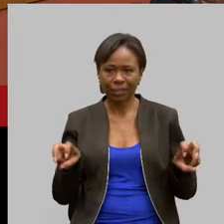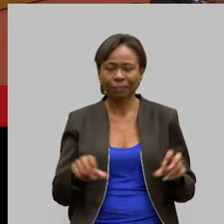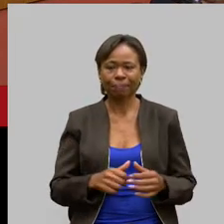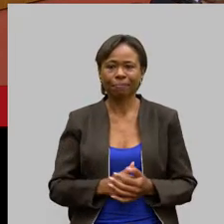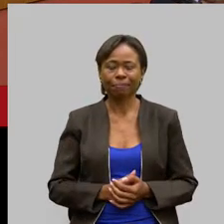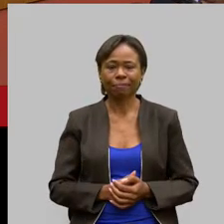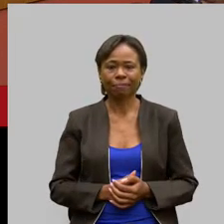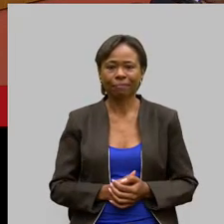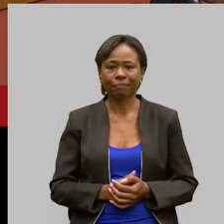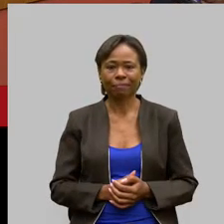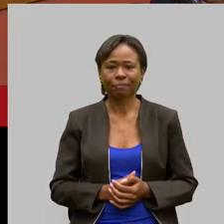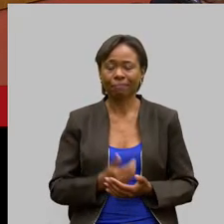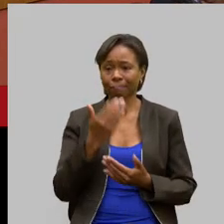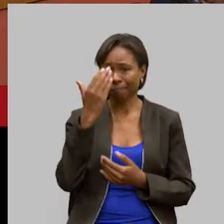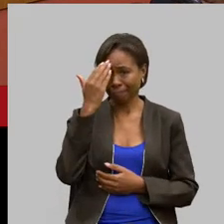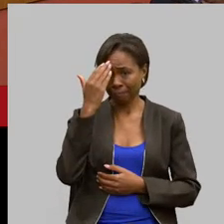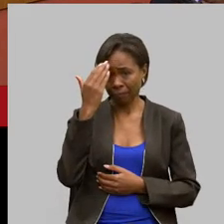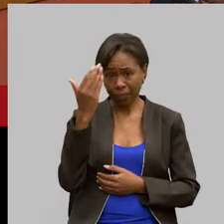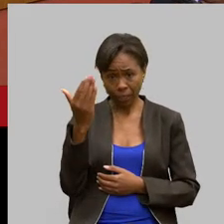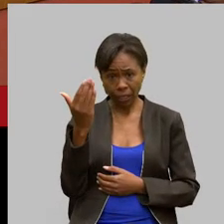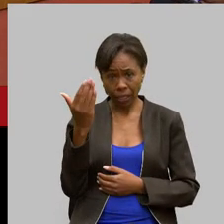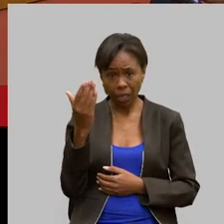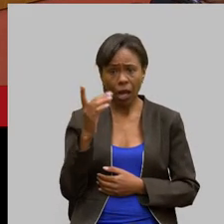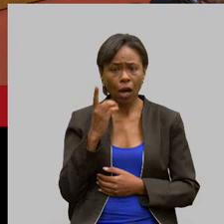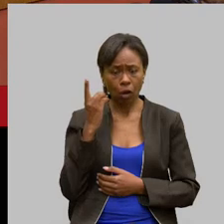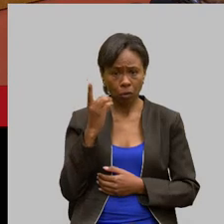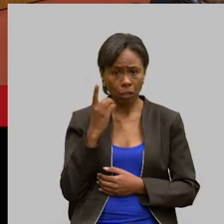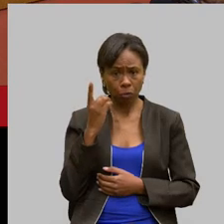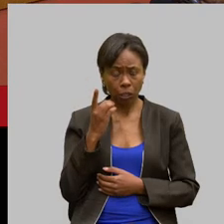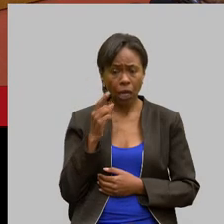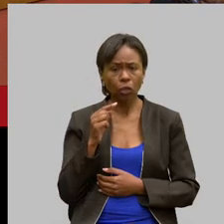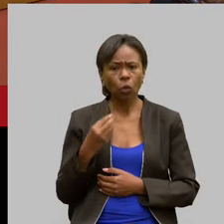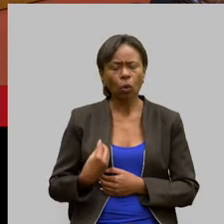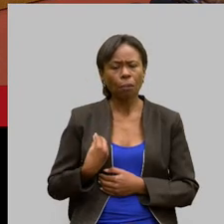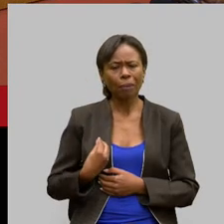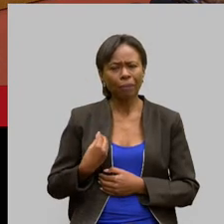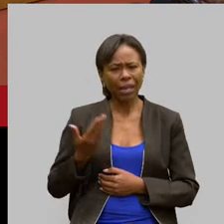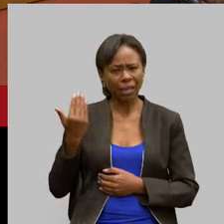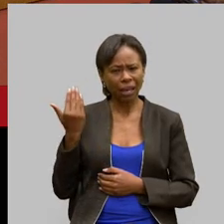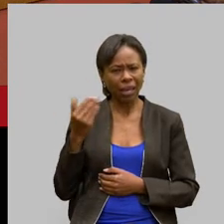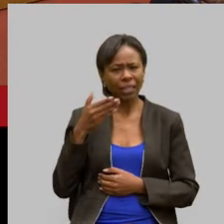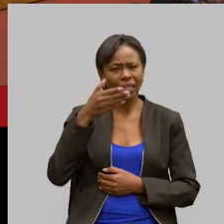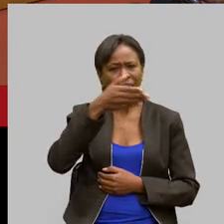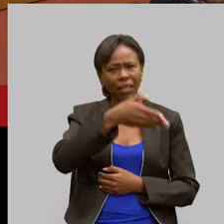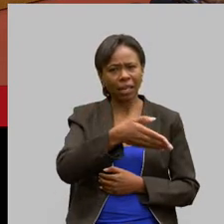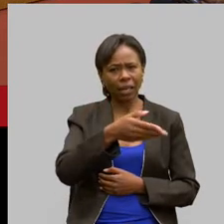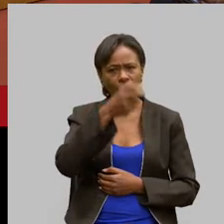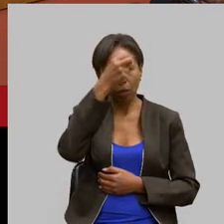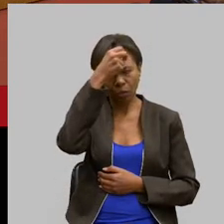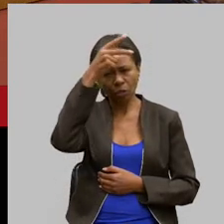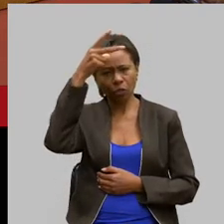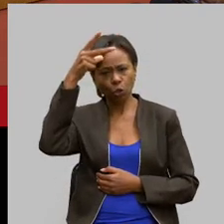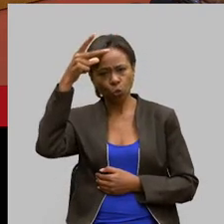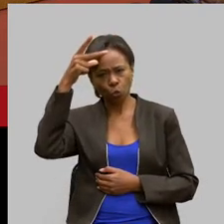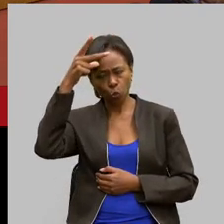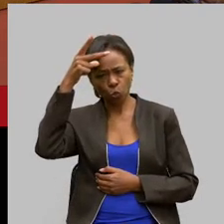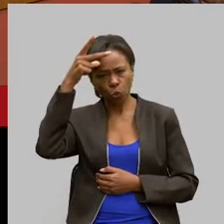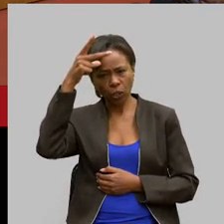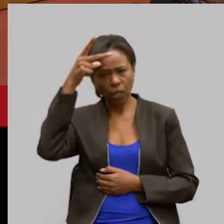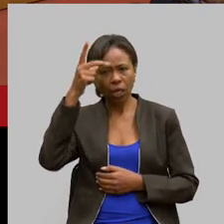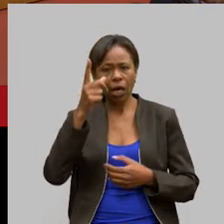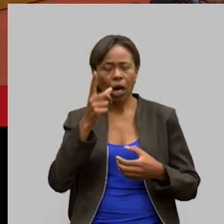agradecer ao Cristiano a presença dele na filiação do nosso prefeito e vice-prefeito de Rio